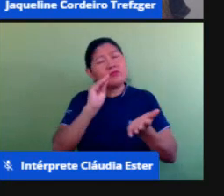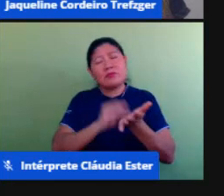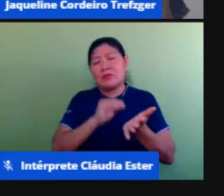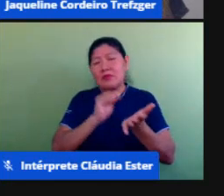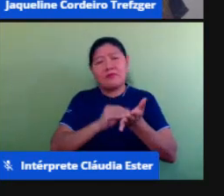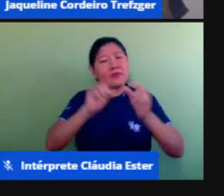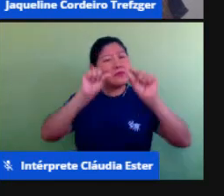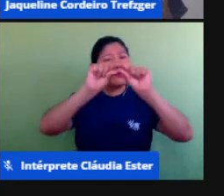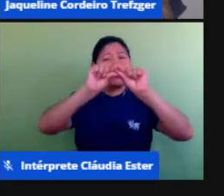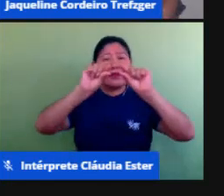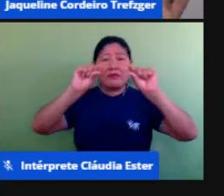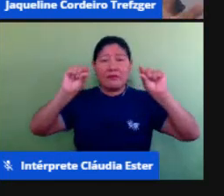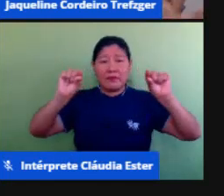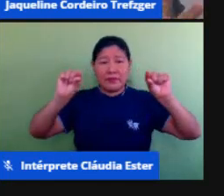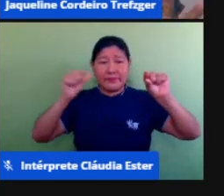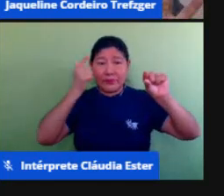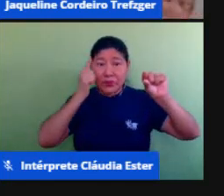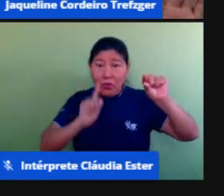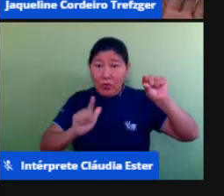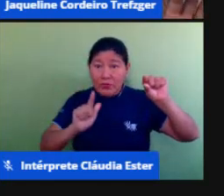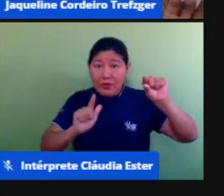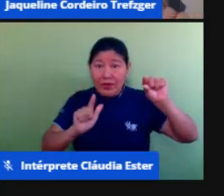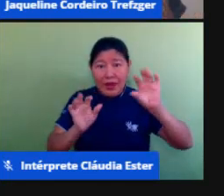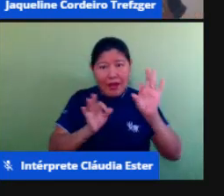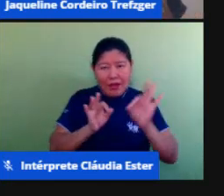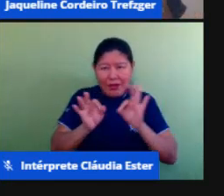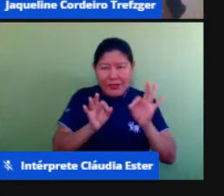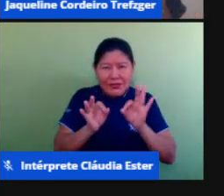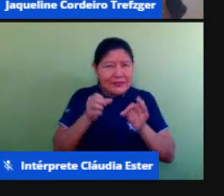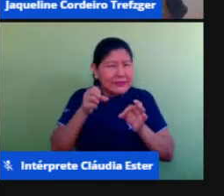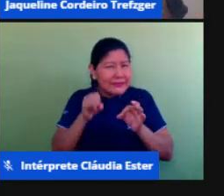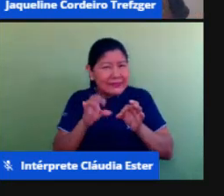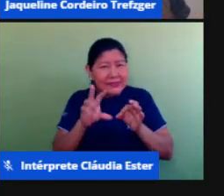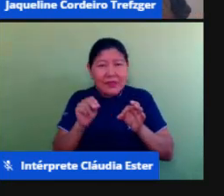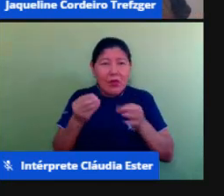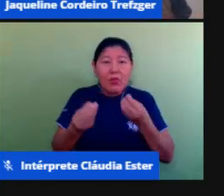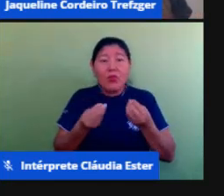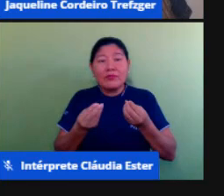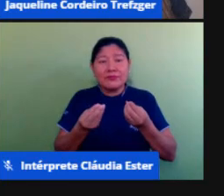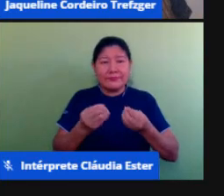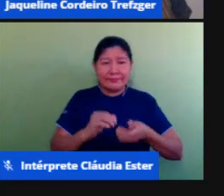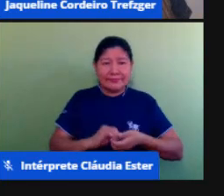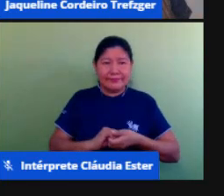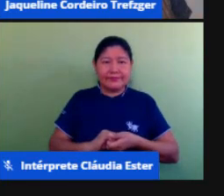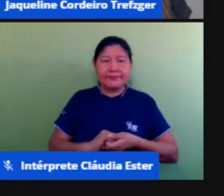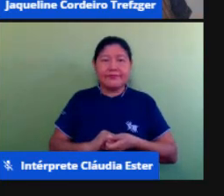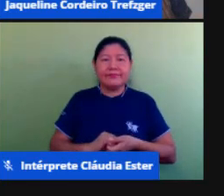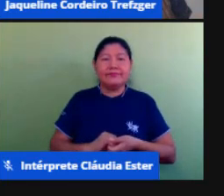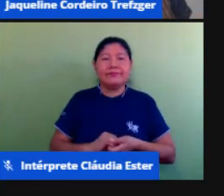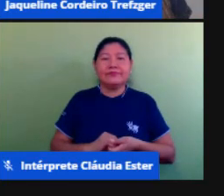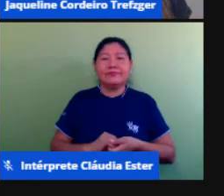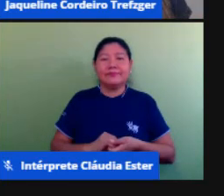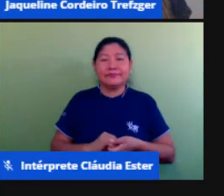ele consegue montar ajustando dentro de uma sequência. Próximo slide, por gentileza.